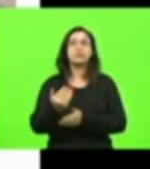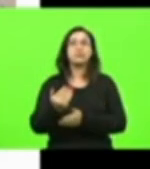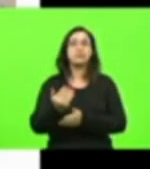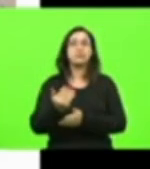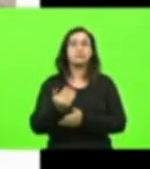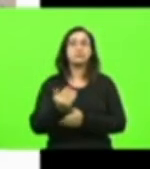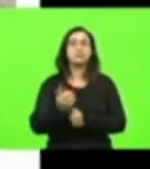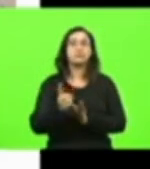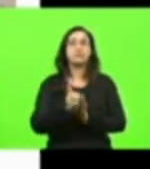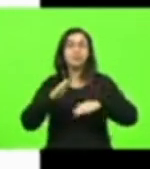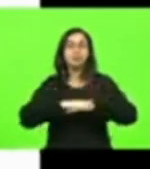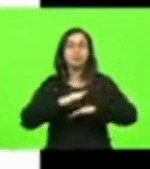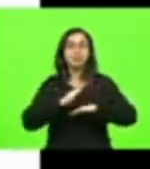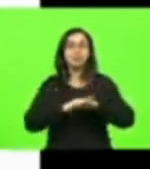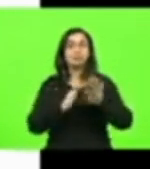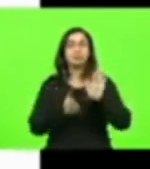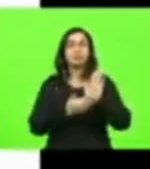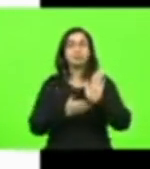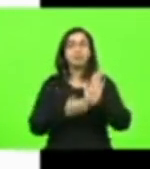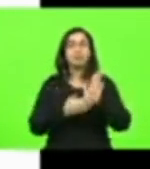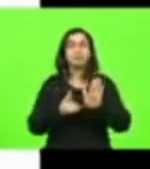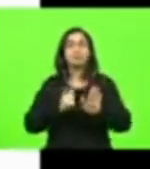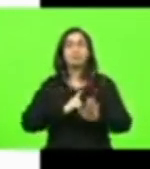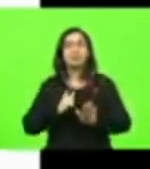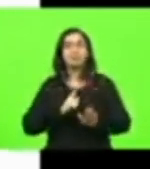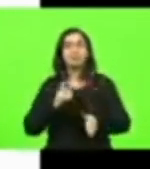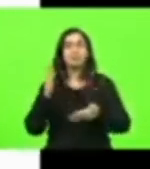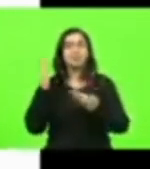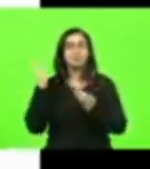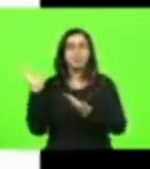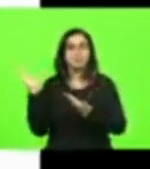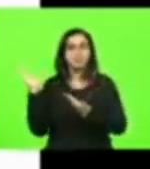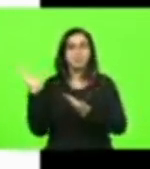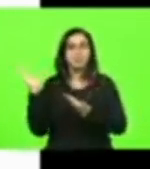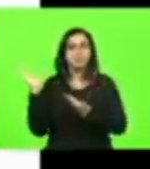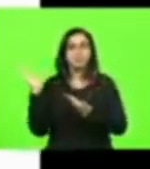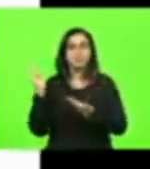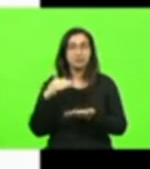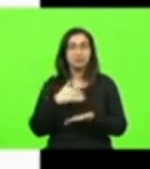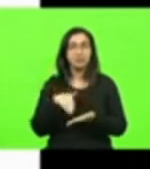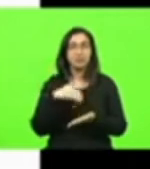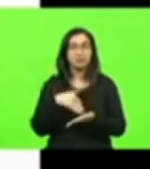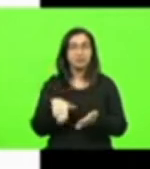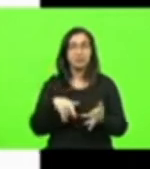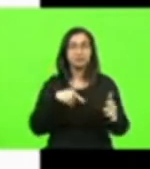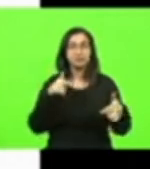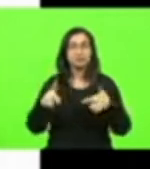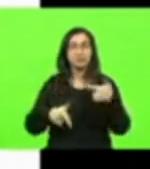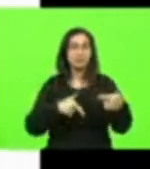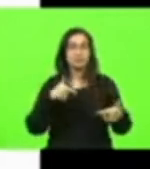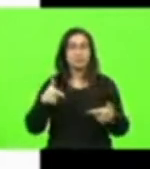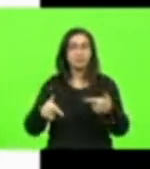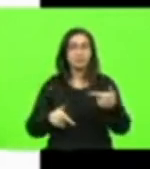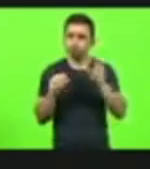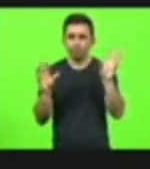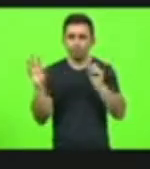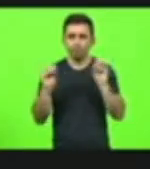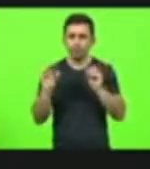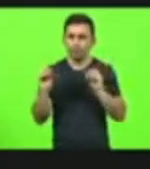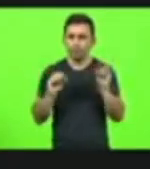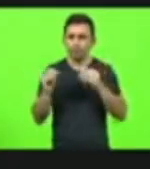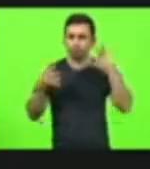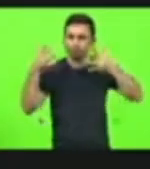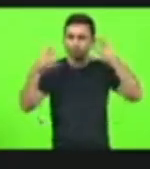leis, como produção de materiais didáticos, elaboração de propostas curriculares e notas técnicas de orientação,